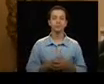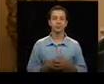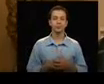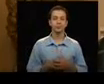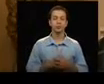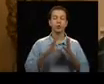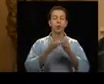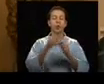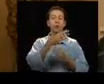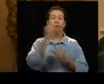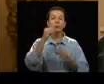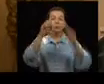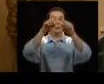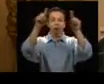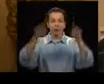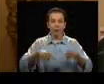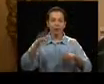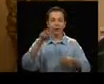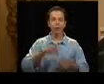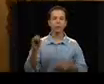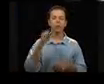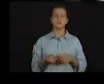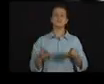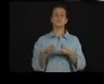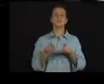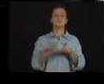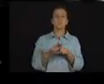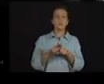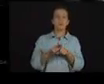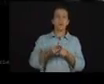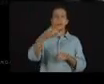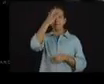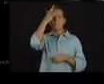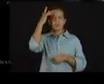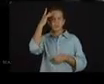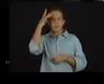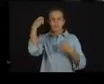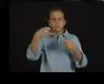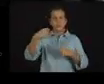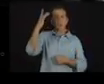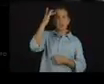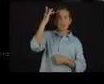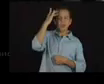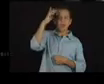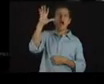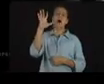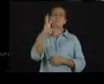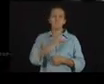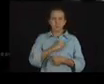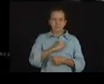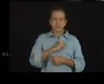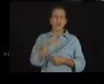zelador, os funcionários, né? Eu sou um intelectual que não tem medo de ser